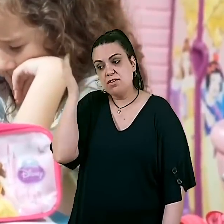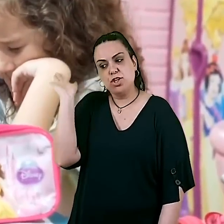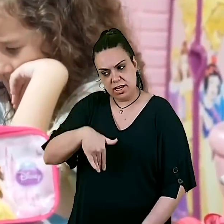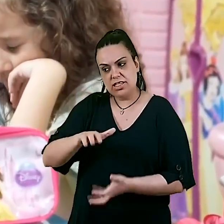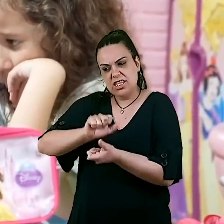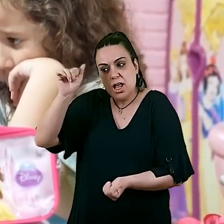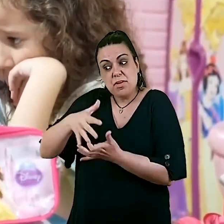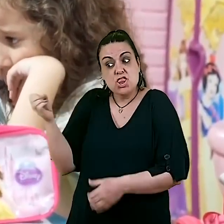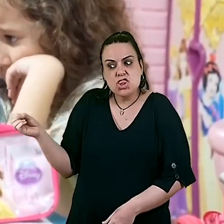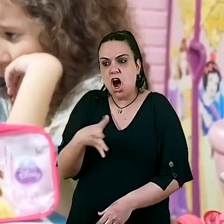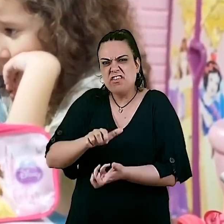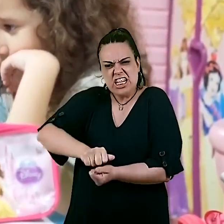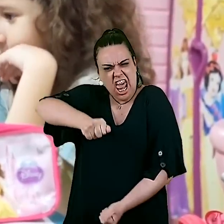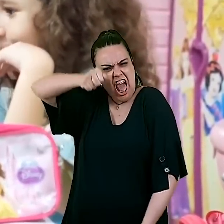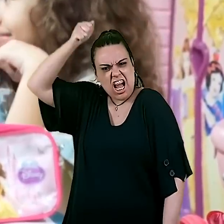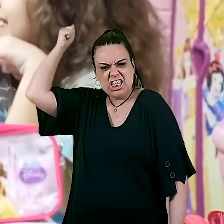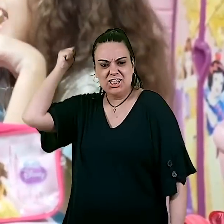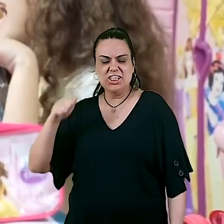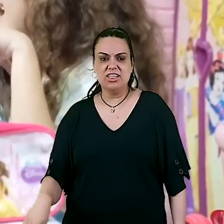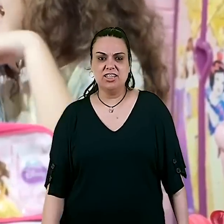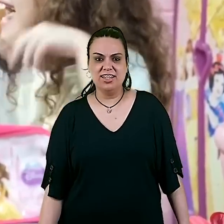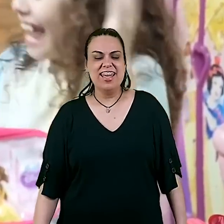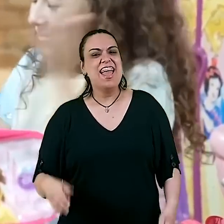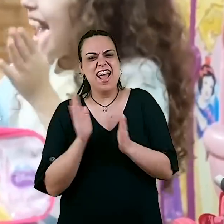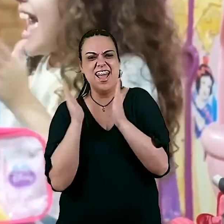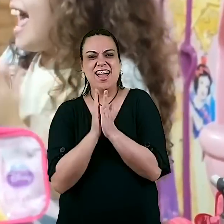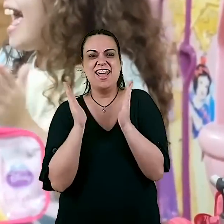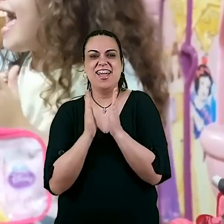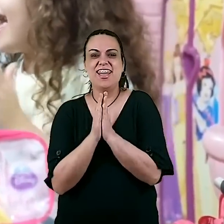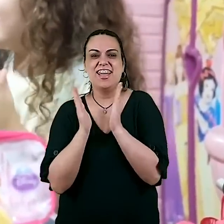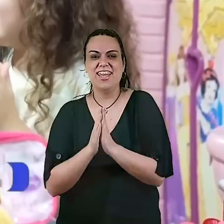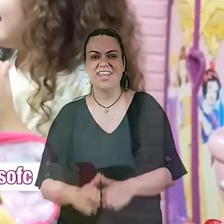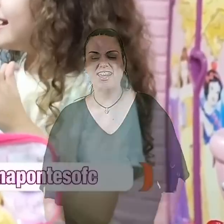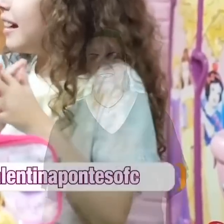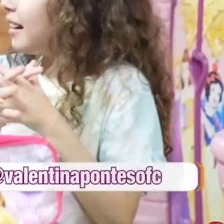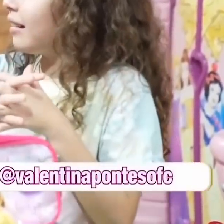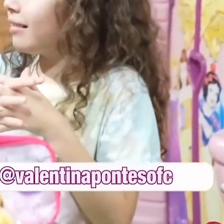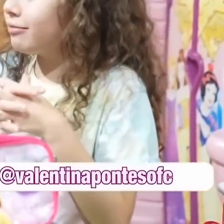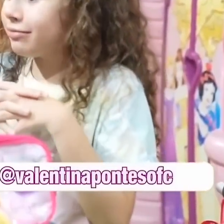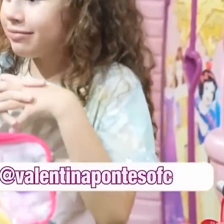trazer uma slime novinha e gigante.